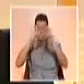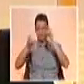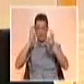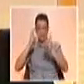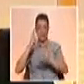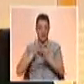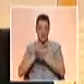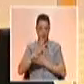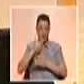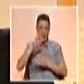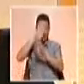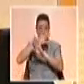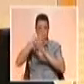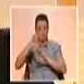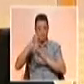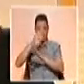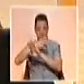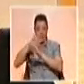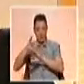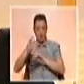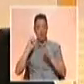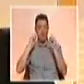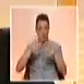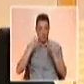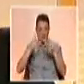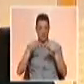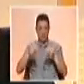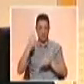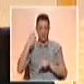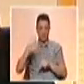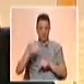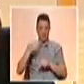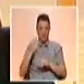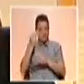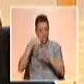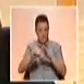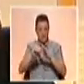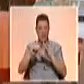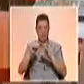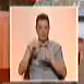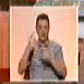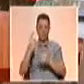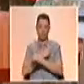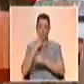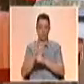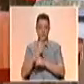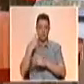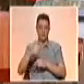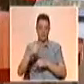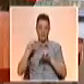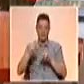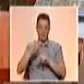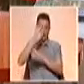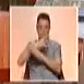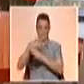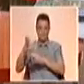portanto, esses planos até prevêem que, ok, estas medidas têm mesmo que ser implementadas. Portanto, há aqui muita coisa que está prevista nestes